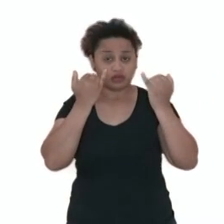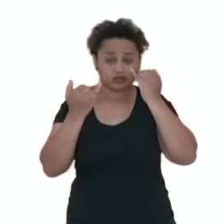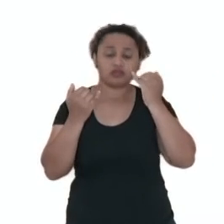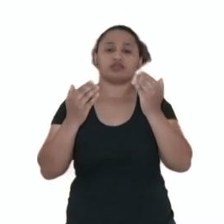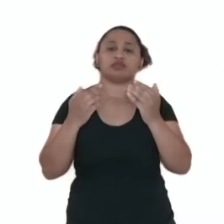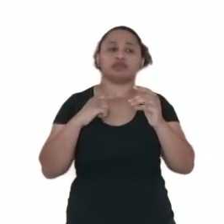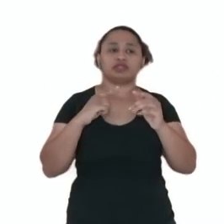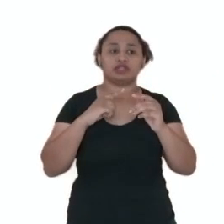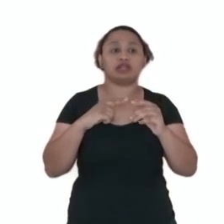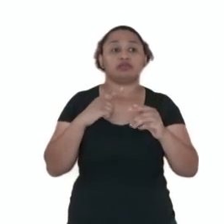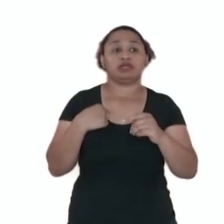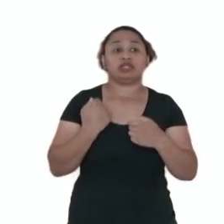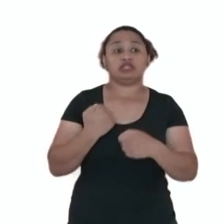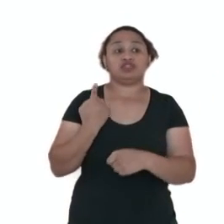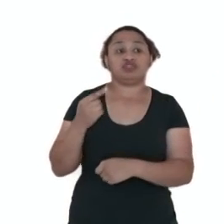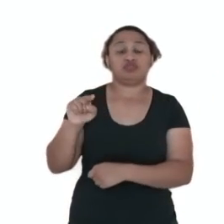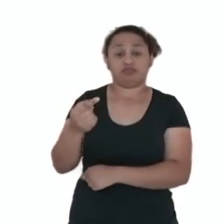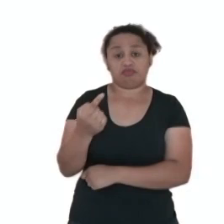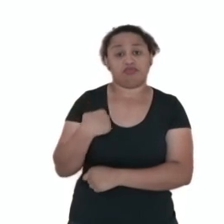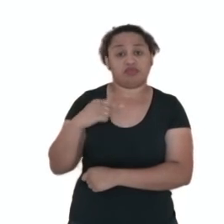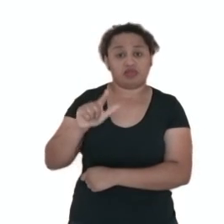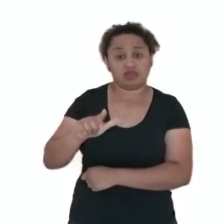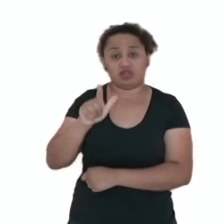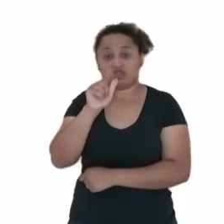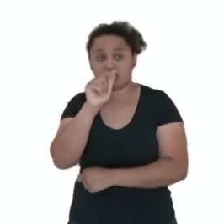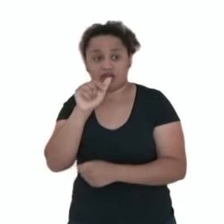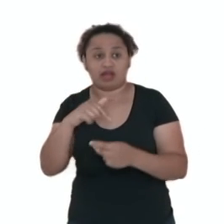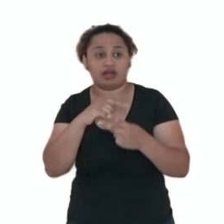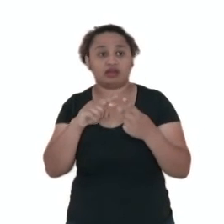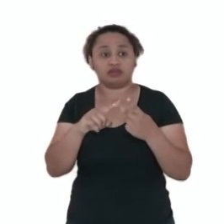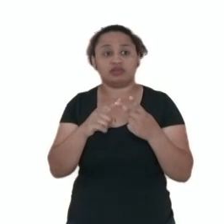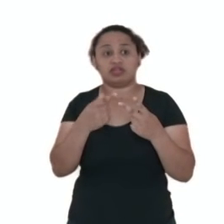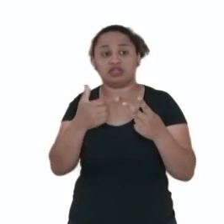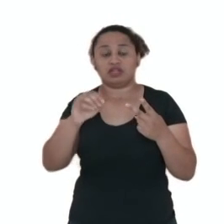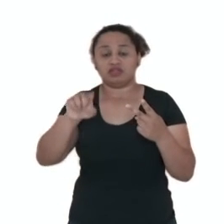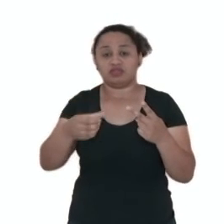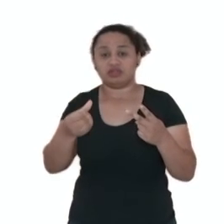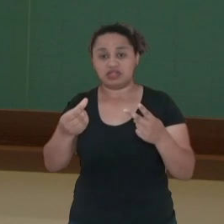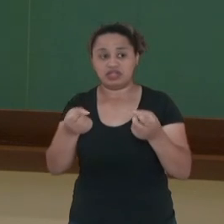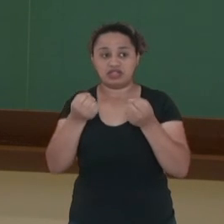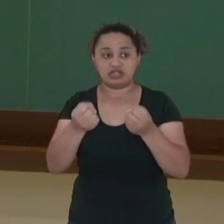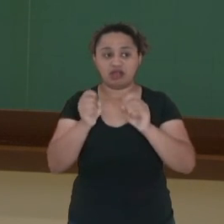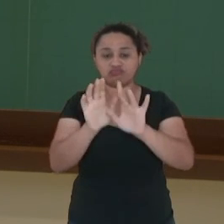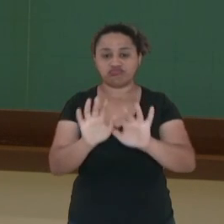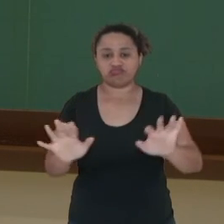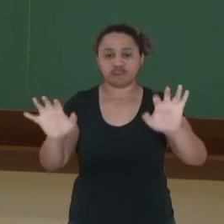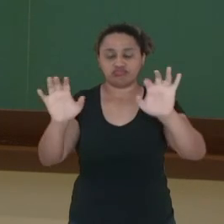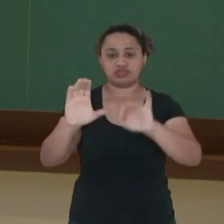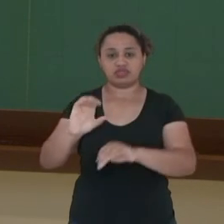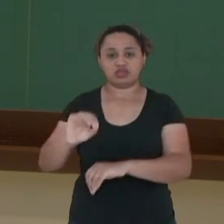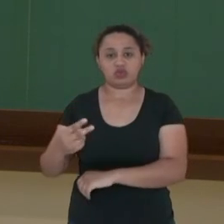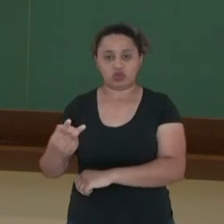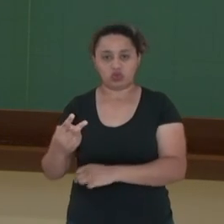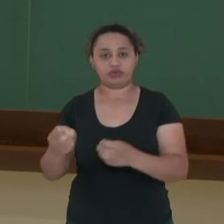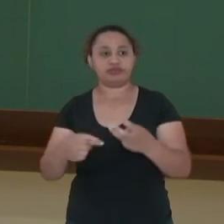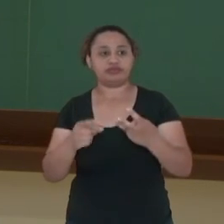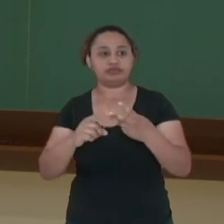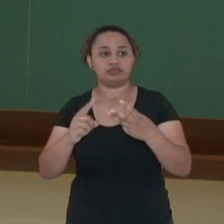aí de 1.000 litros de água, tá? 10,6 kg de gás carbônico, que são emitidos para a atmosfera,